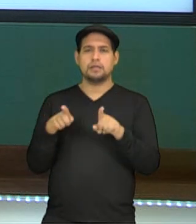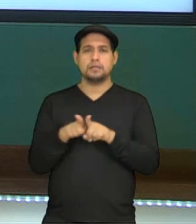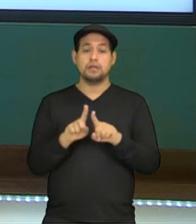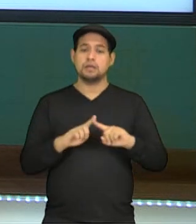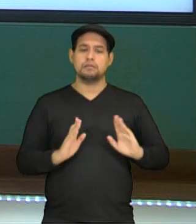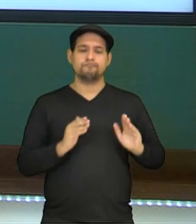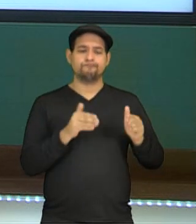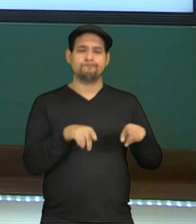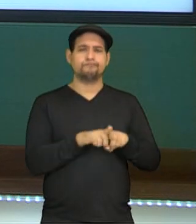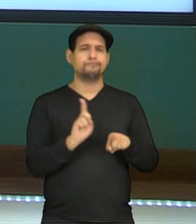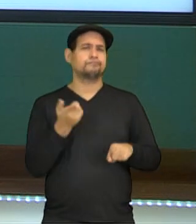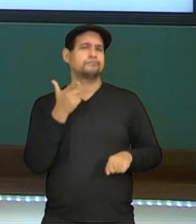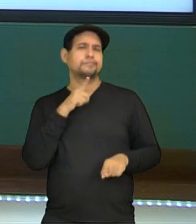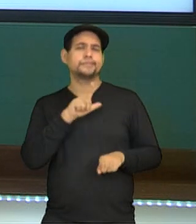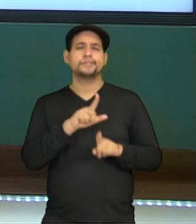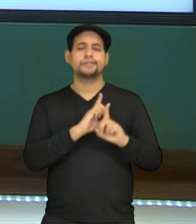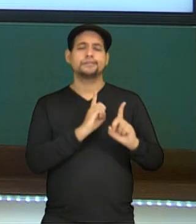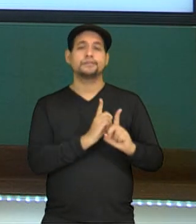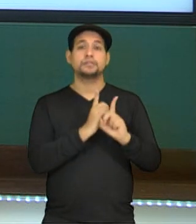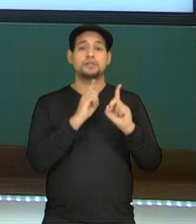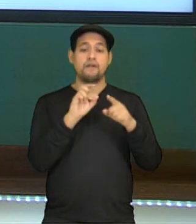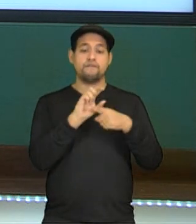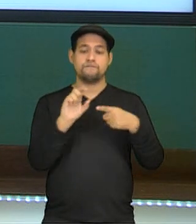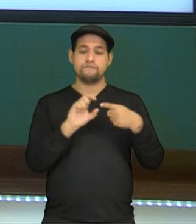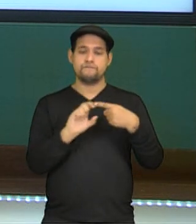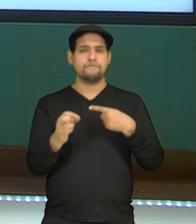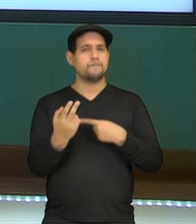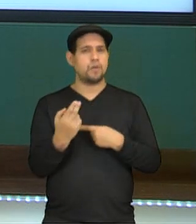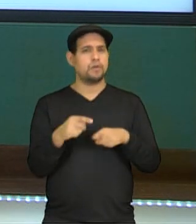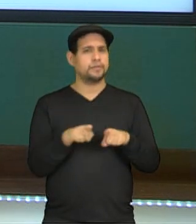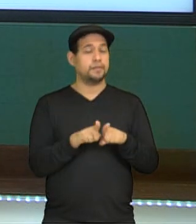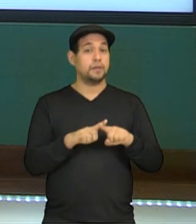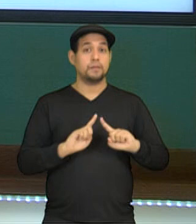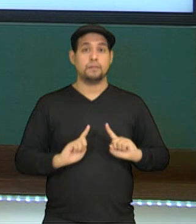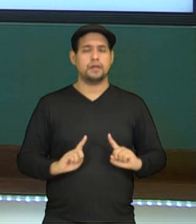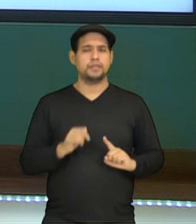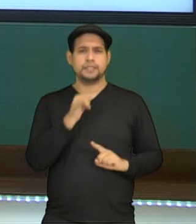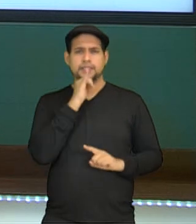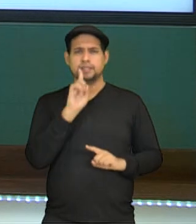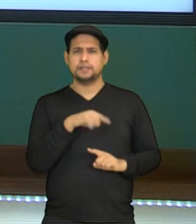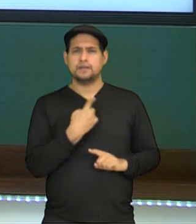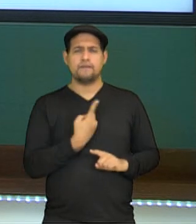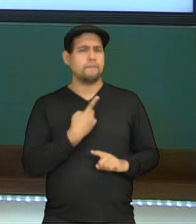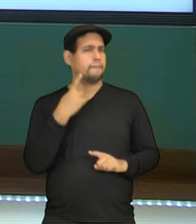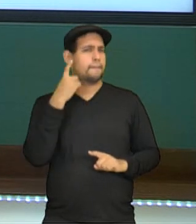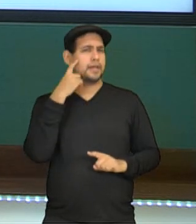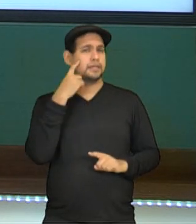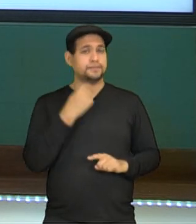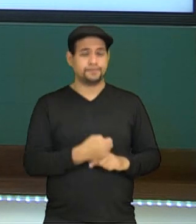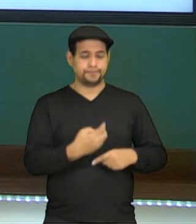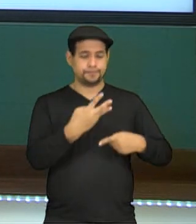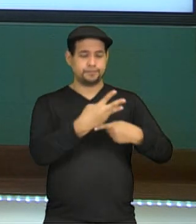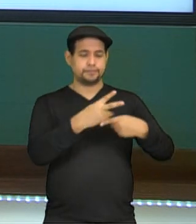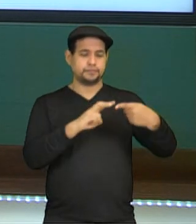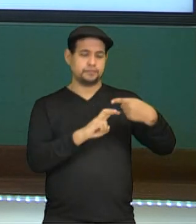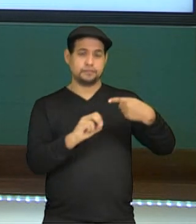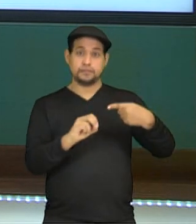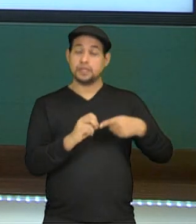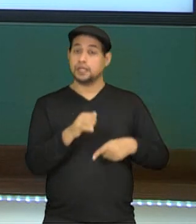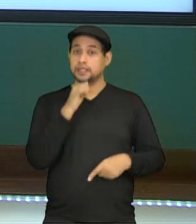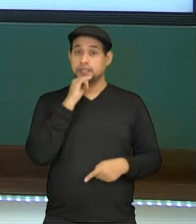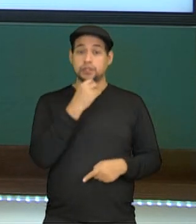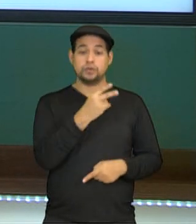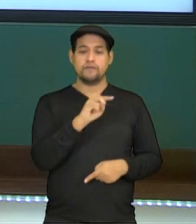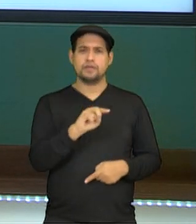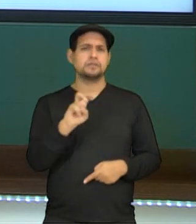Para isso, a gente consegue encontrar frações equivalentes, não é verdade? Então a gente vamos pensar aqui, né? 3 sobre 50. Então 2